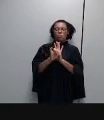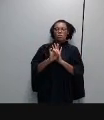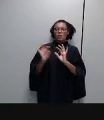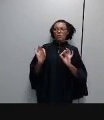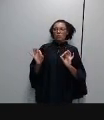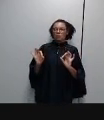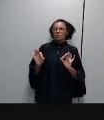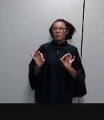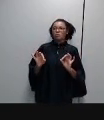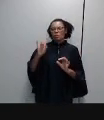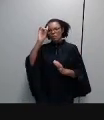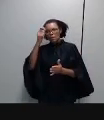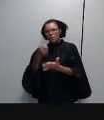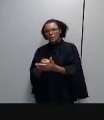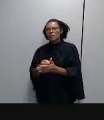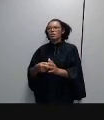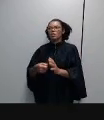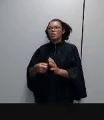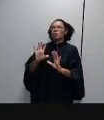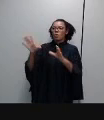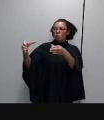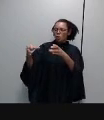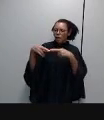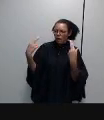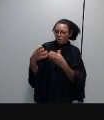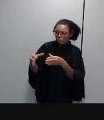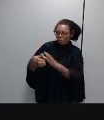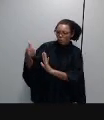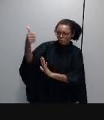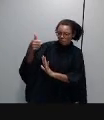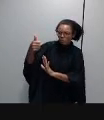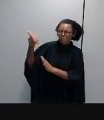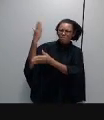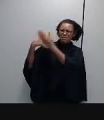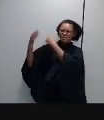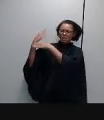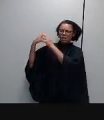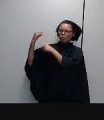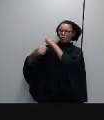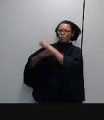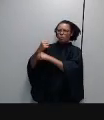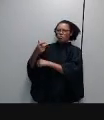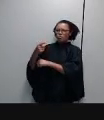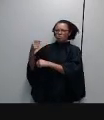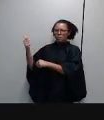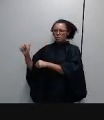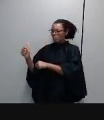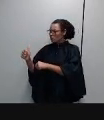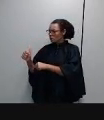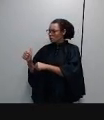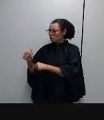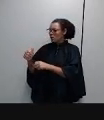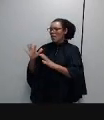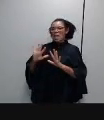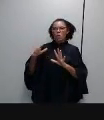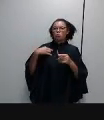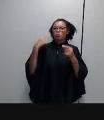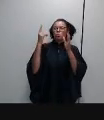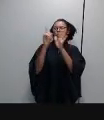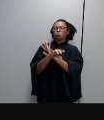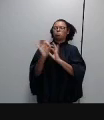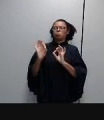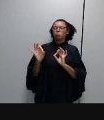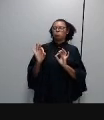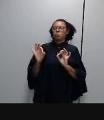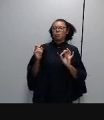decidido pela primeira sessão naqueles lugares 2011 e penso que nos vincula não estou nem questionado isso se fazendo a